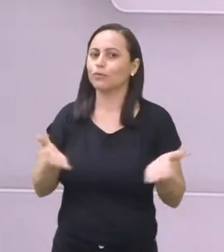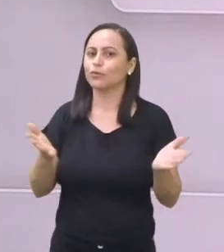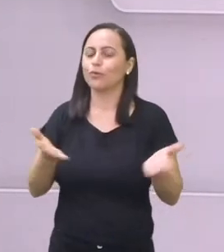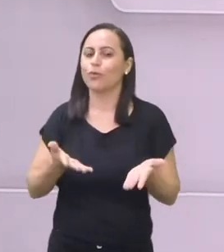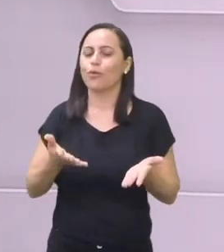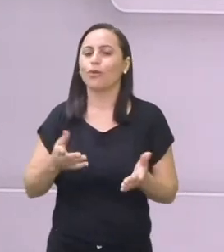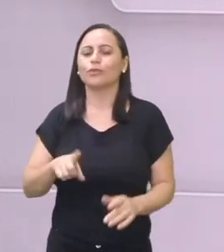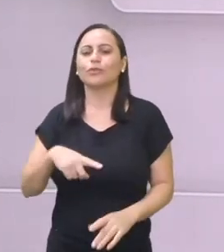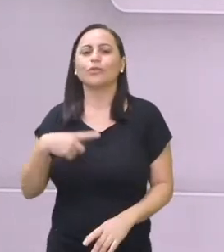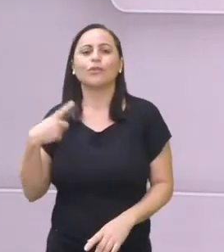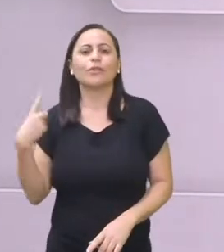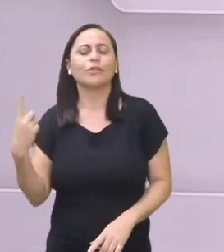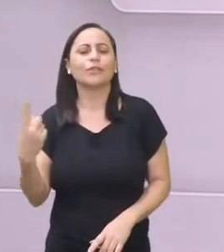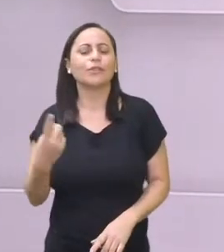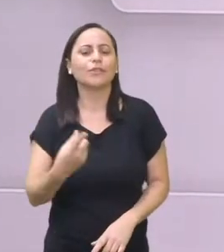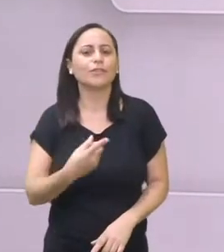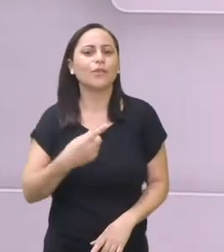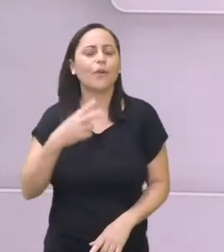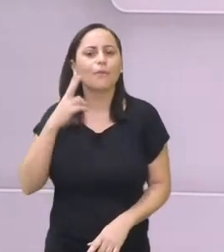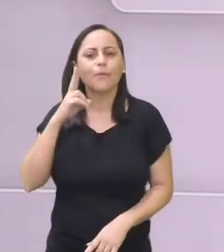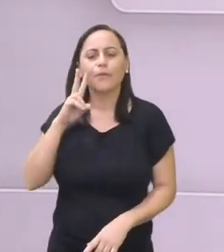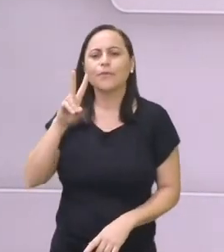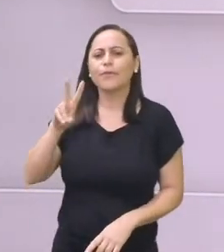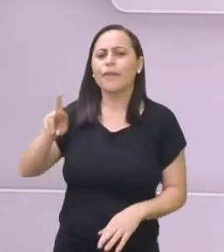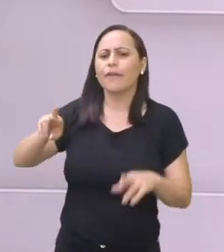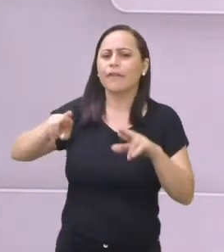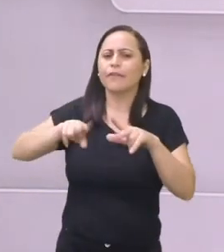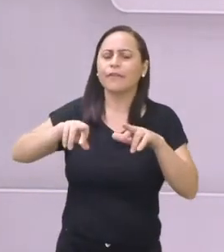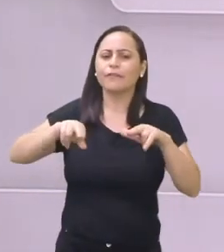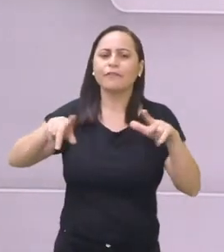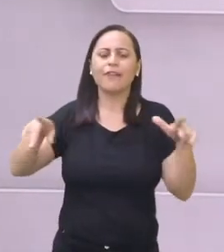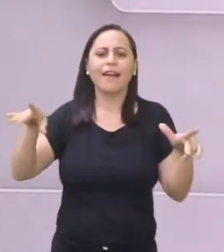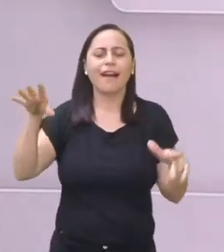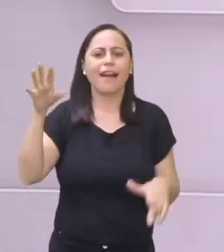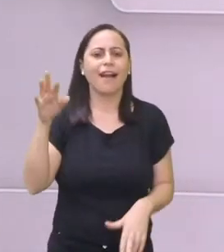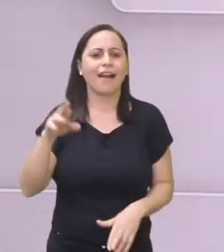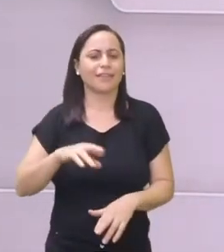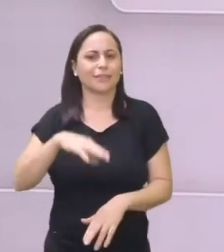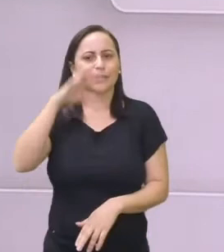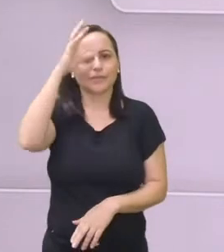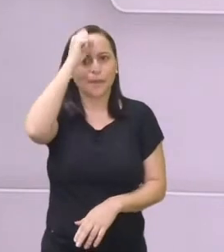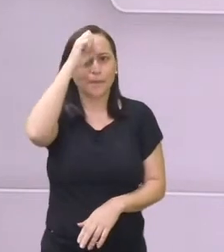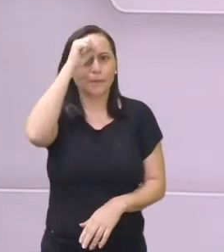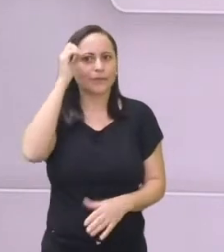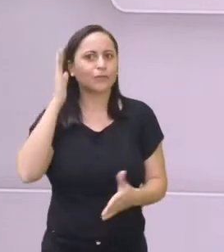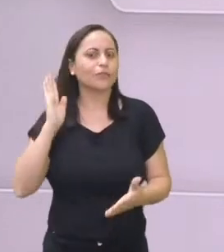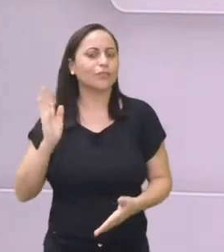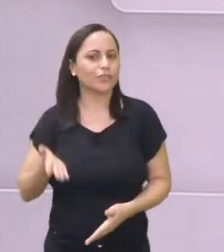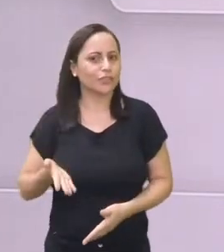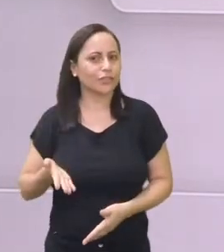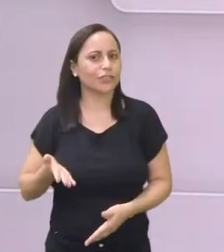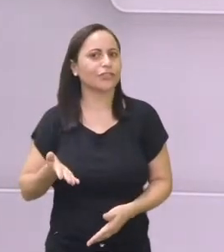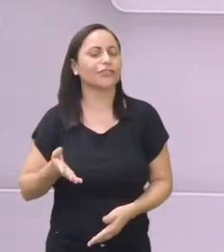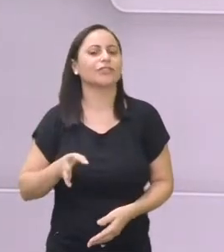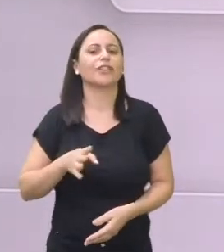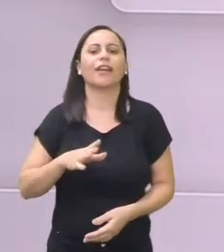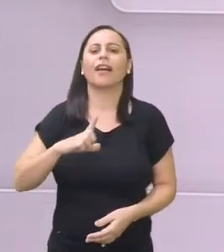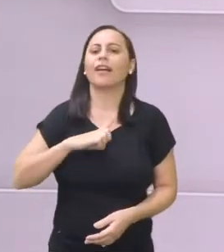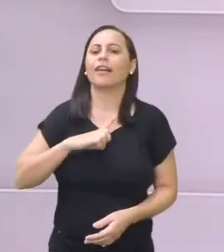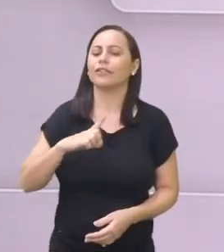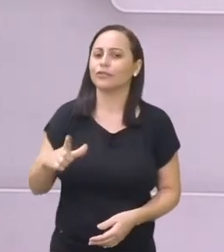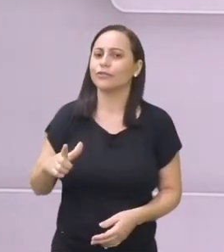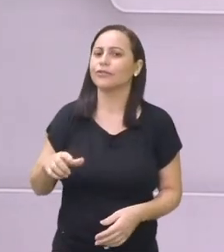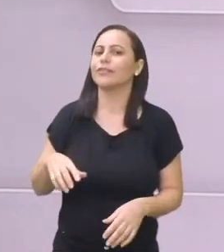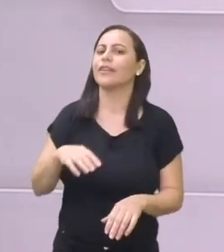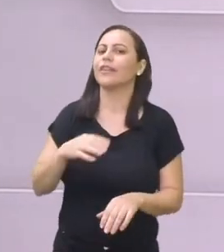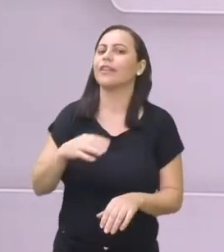passear aí por alguns assuntos, alguns aprendizados que nós já tivemos aqui na nossa aula de